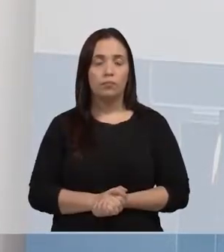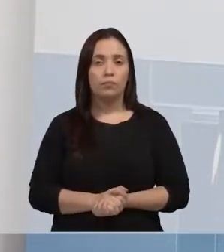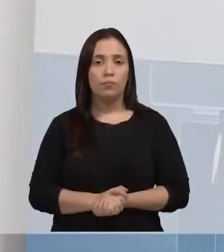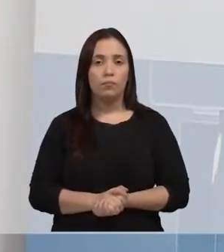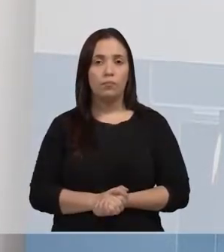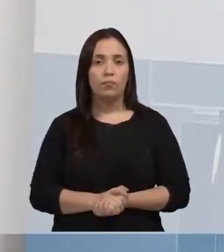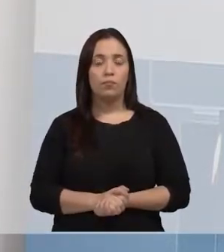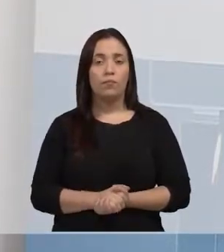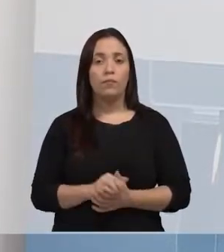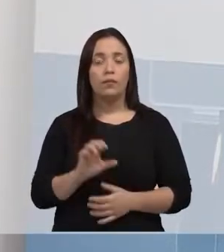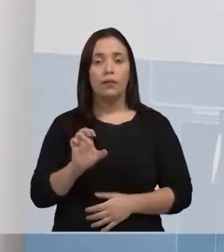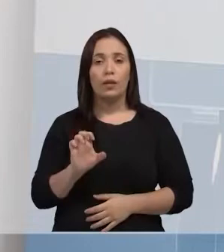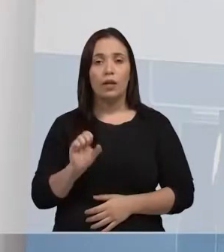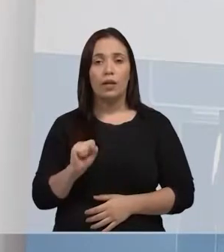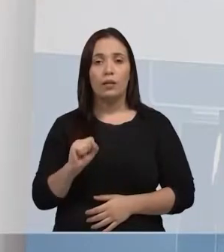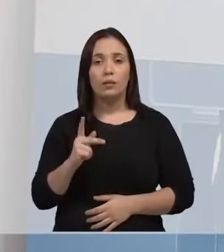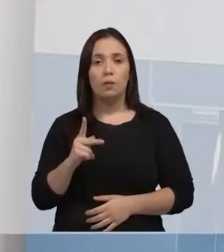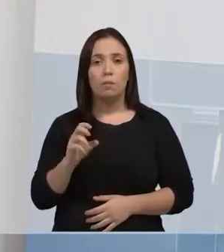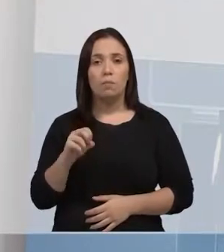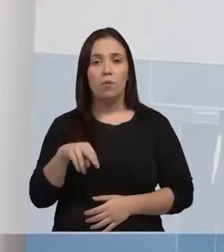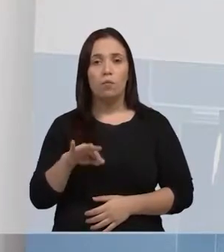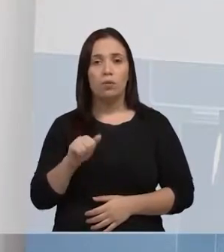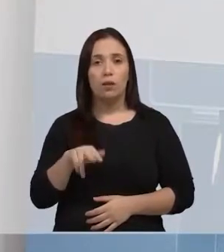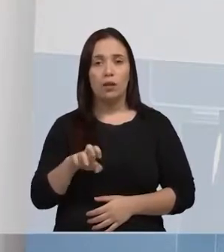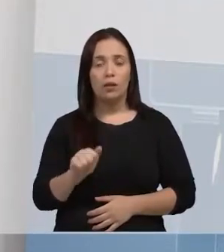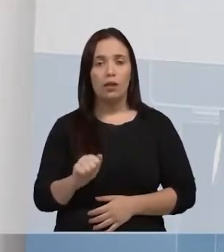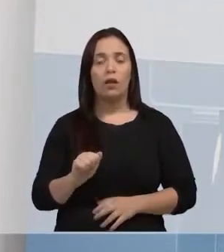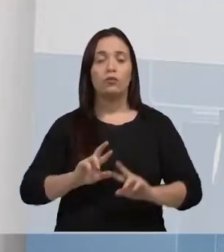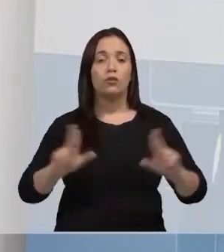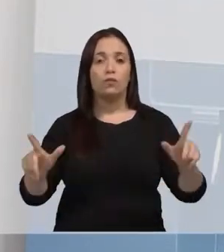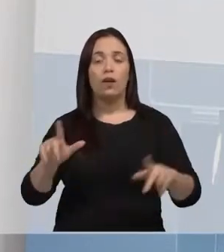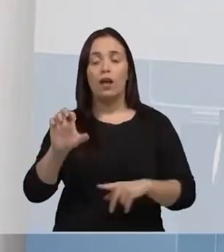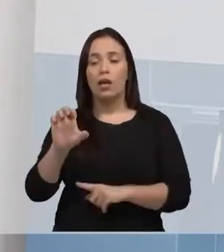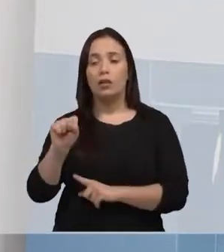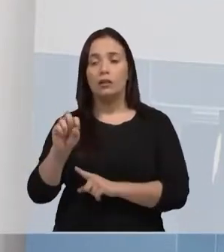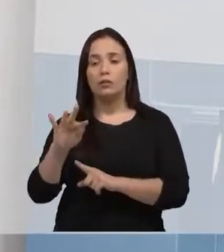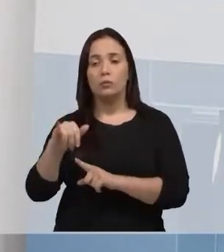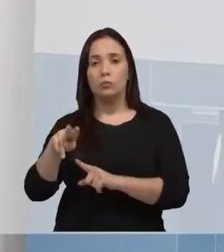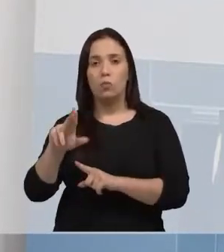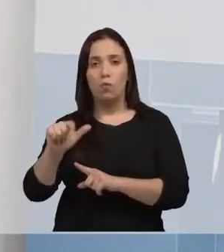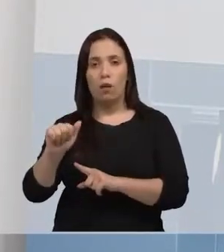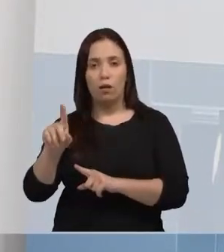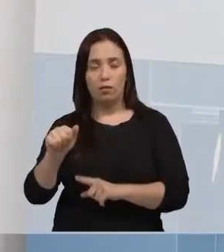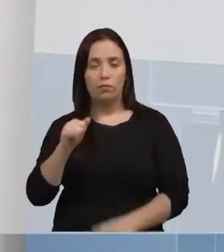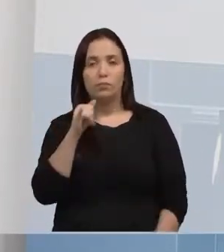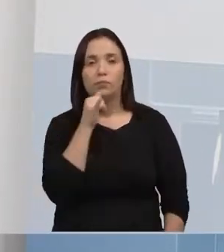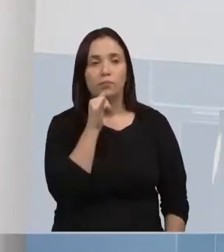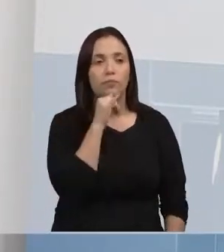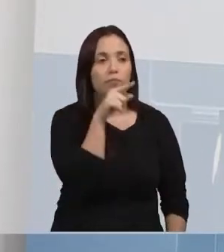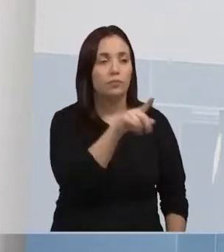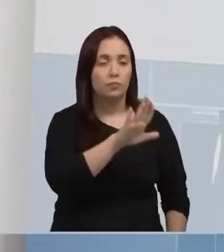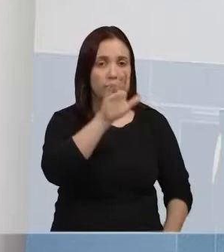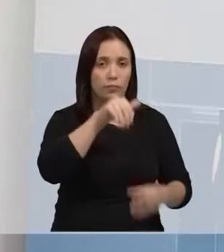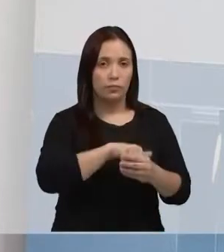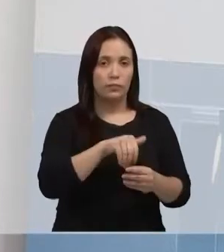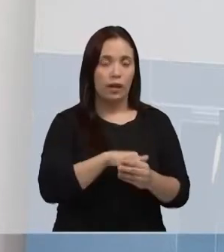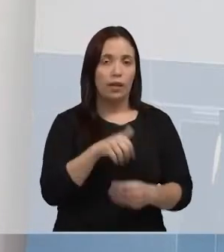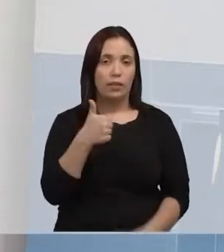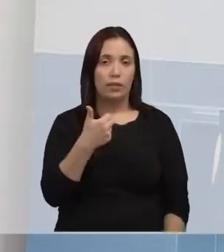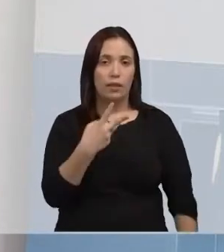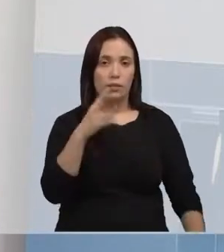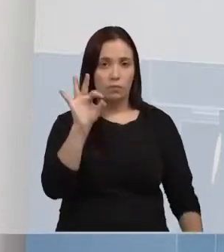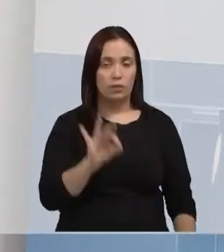espontânea, o Luiz Erru falou estimulada, era diferente da pergunta na estimulada. Então, um candidato que tem 13%